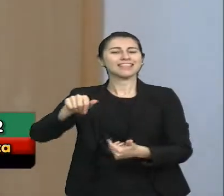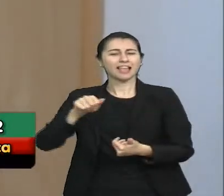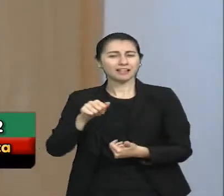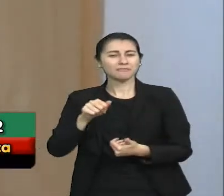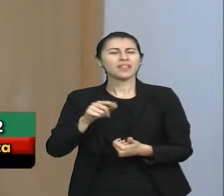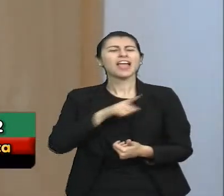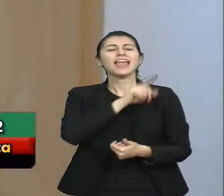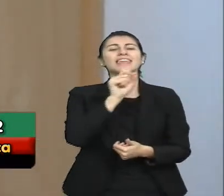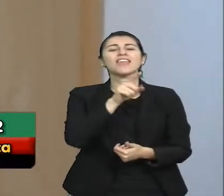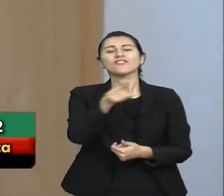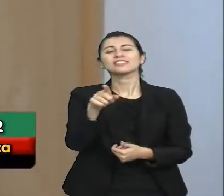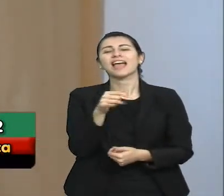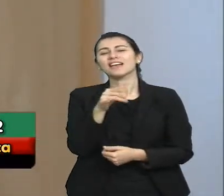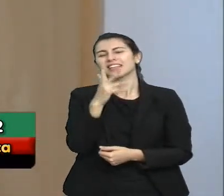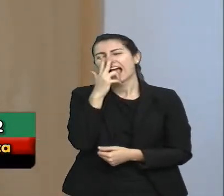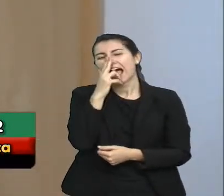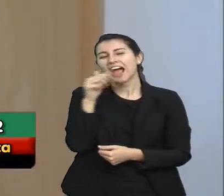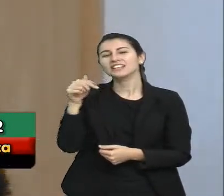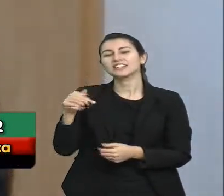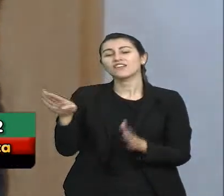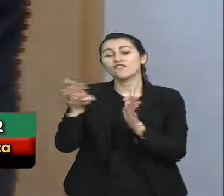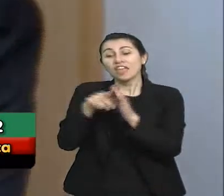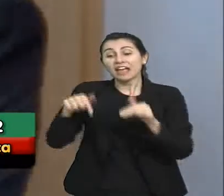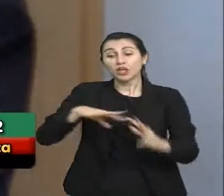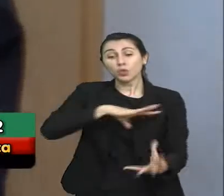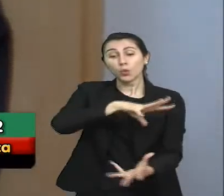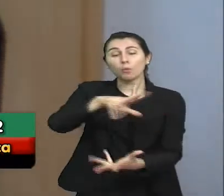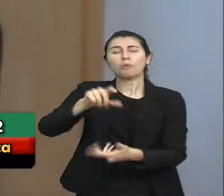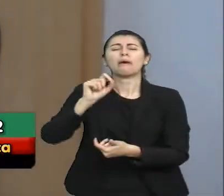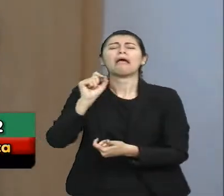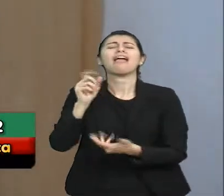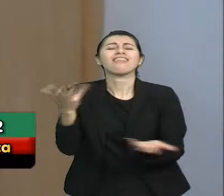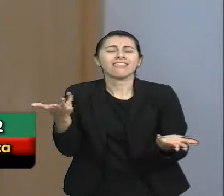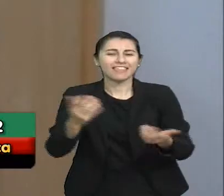mais iluminada que pisou na face da Terra? Quem é?